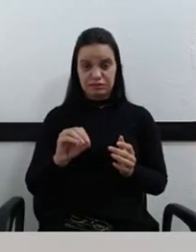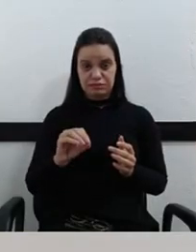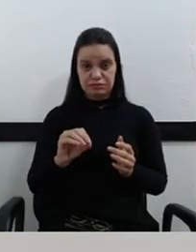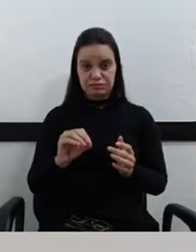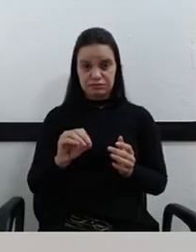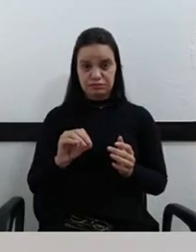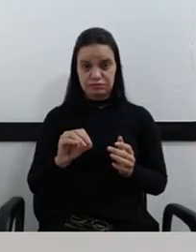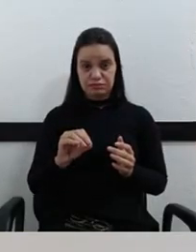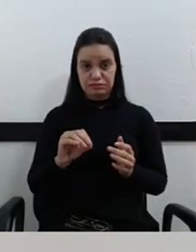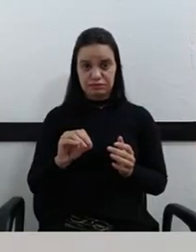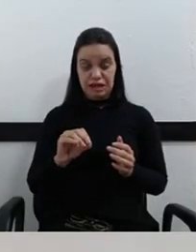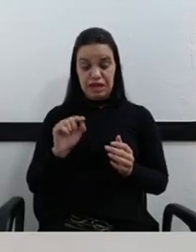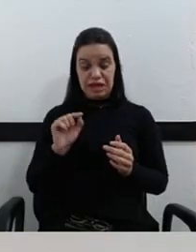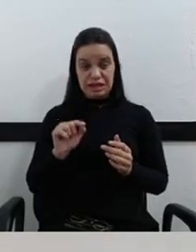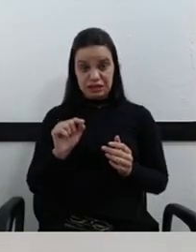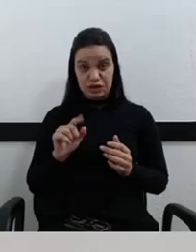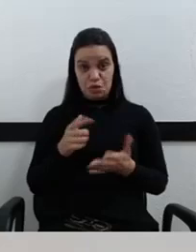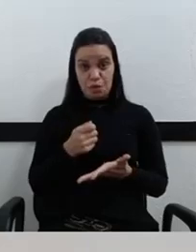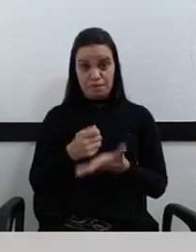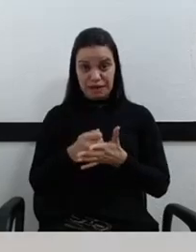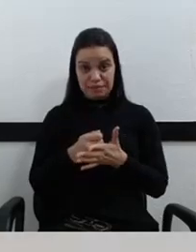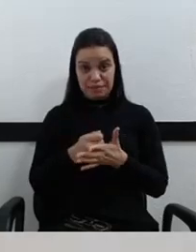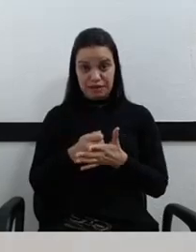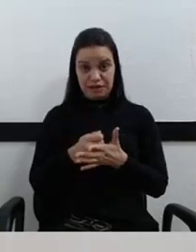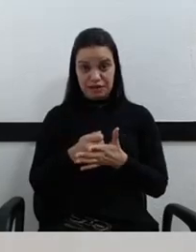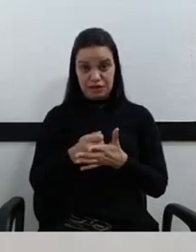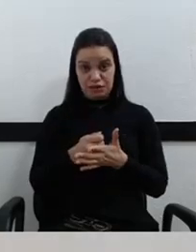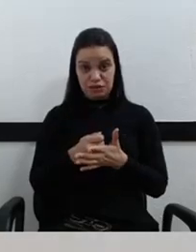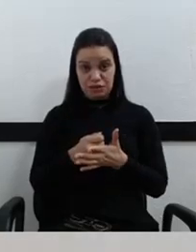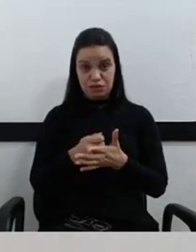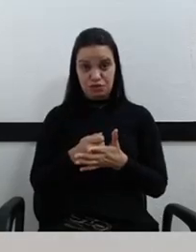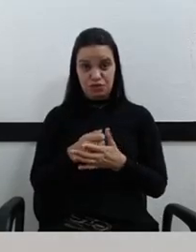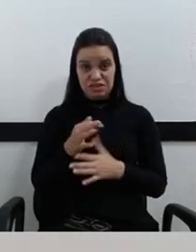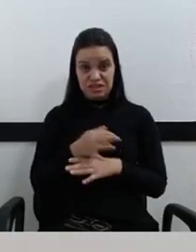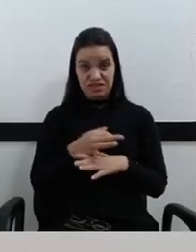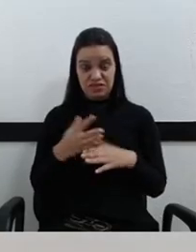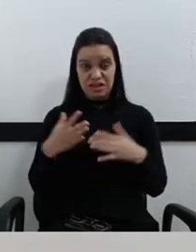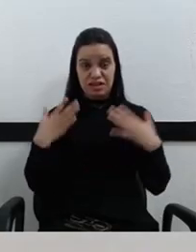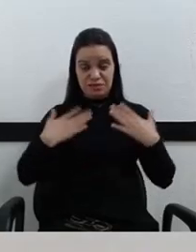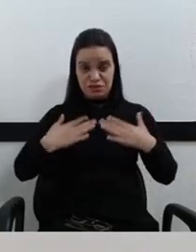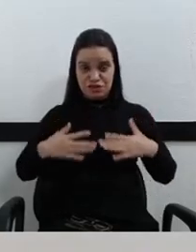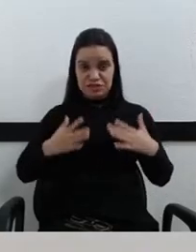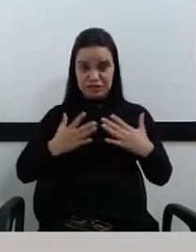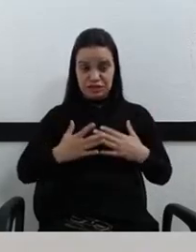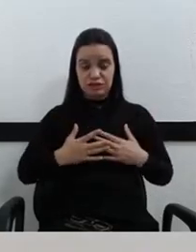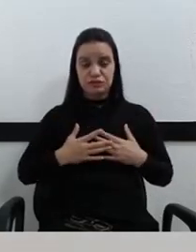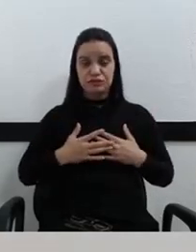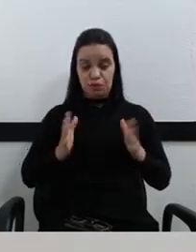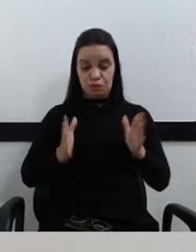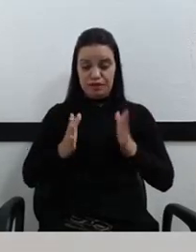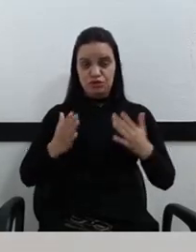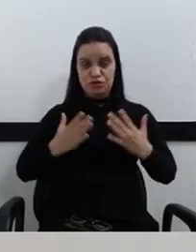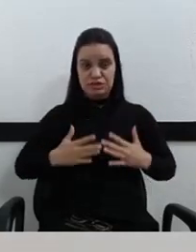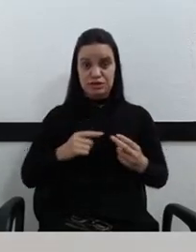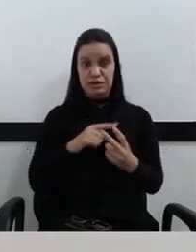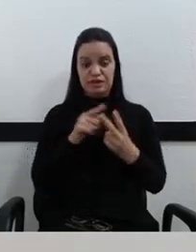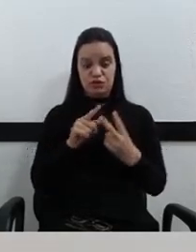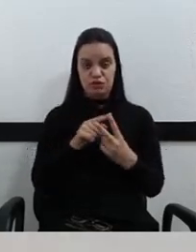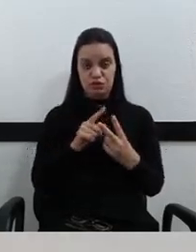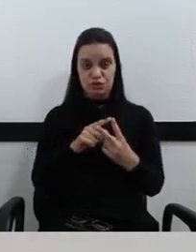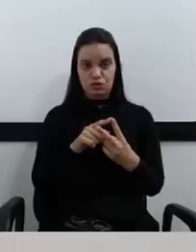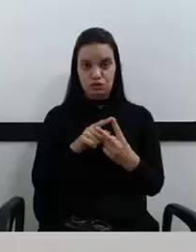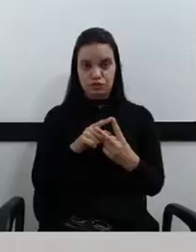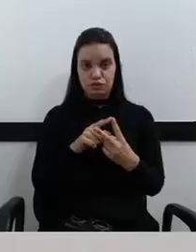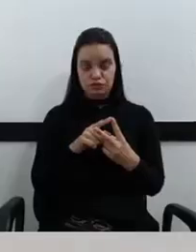Este fenômeno, o pagamento pelo indeferimento do gozo, ele seria proibido, e aí nós temos dois cenários. Ou